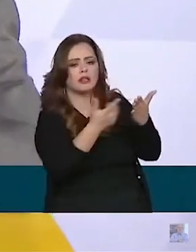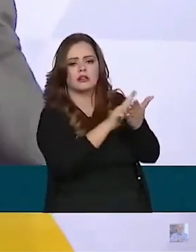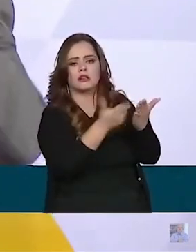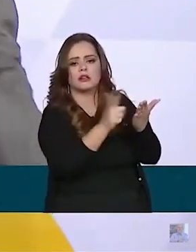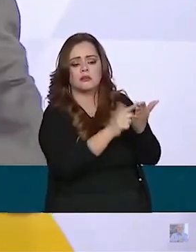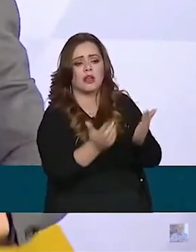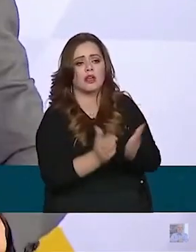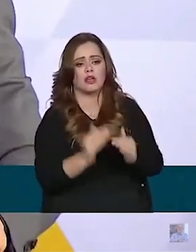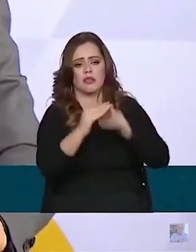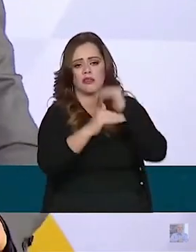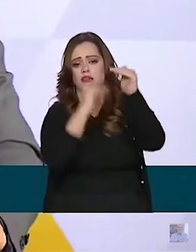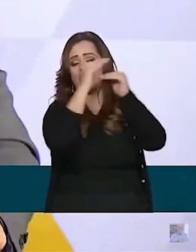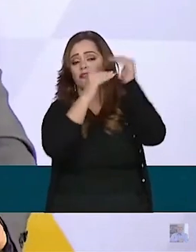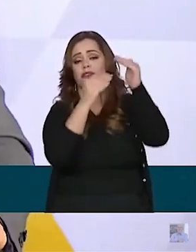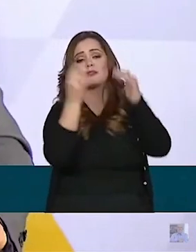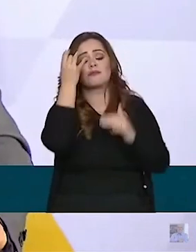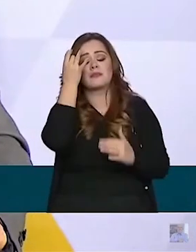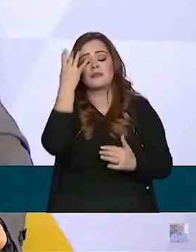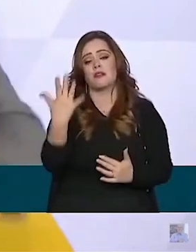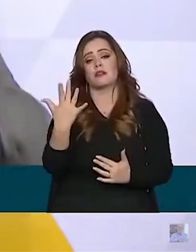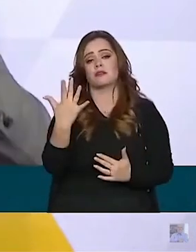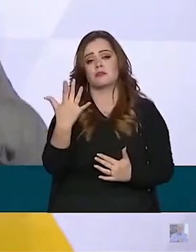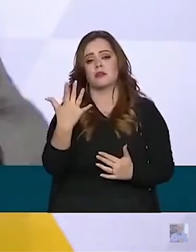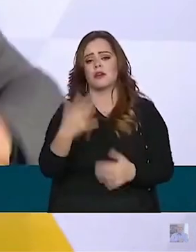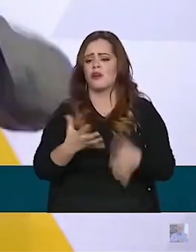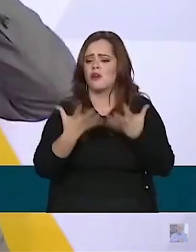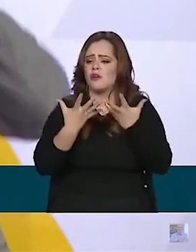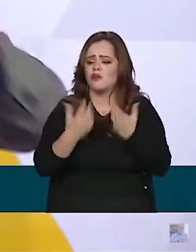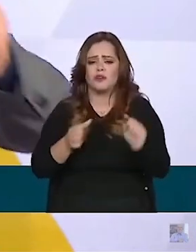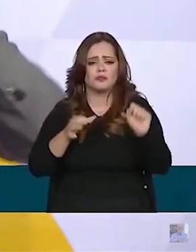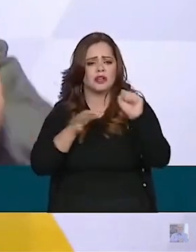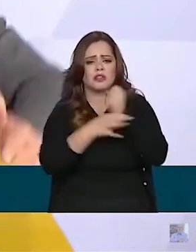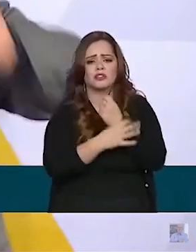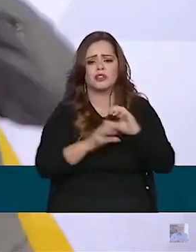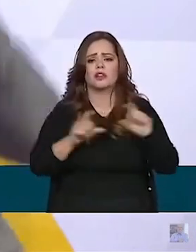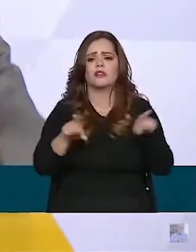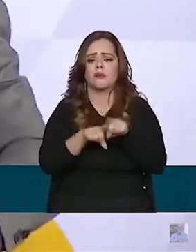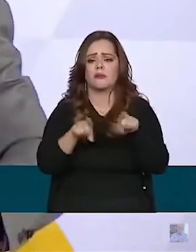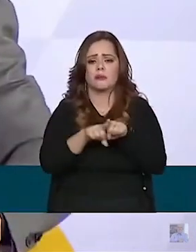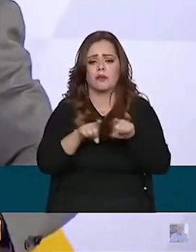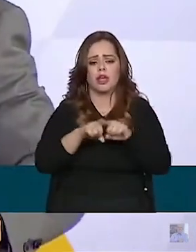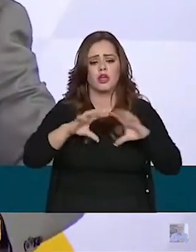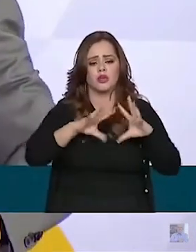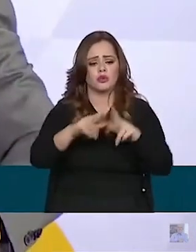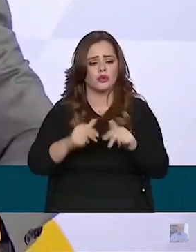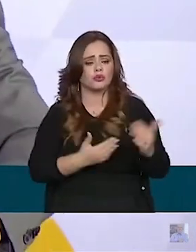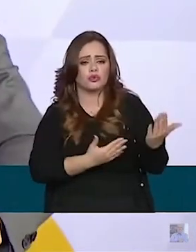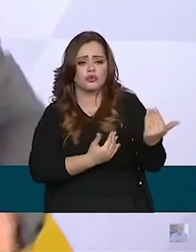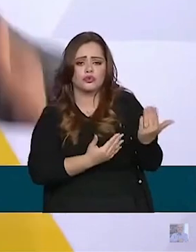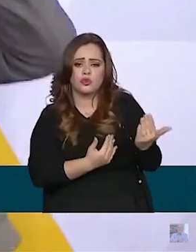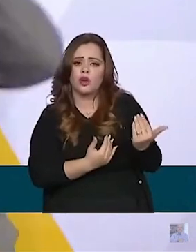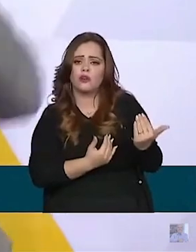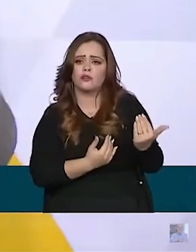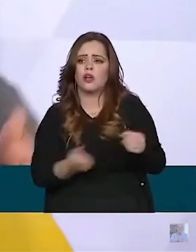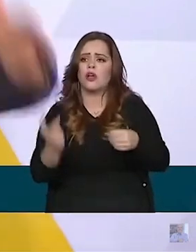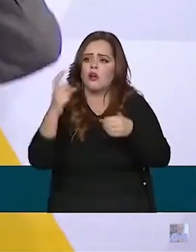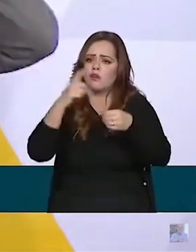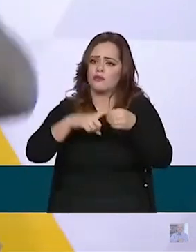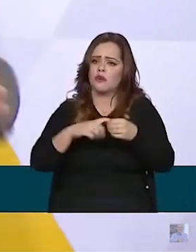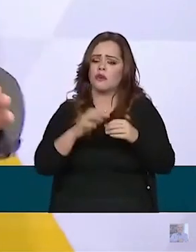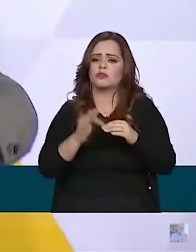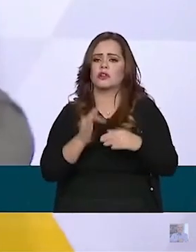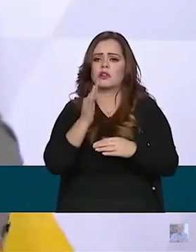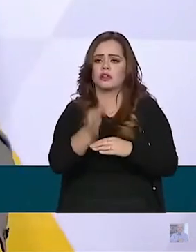vão evoluir com muito mais facilidade. Nós vamos garantir que os jovens brasileiros voltem a frequentar uma universidade e